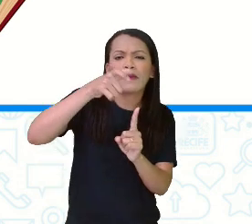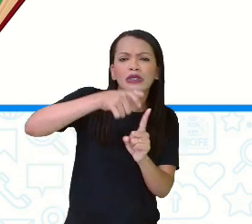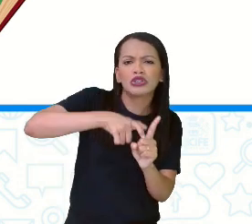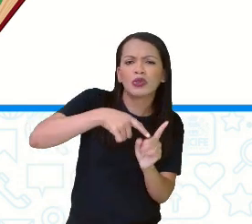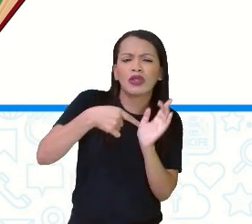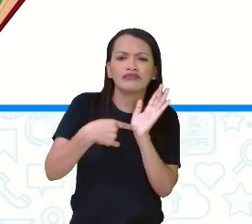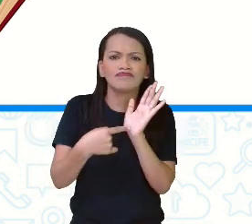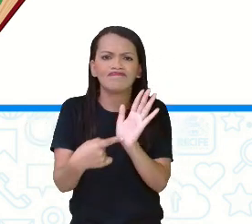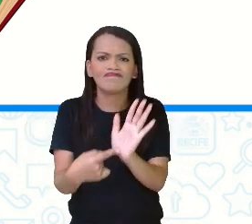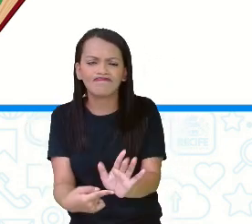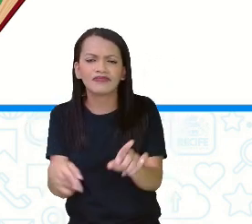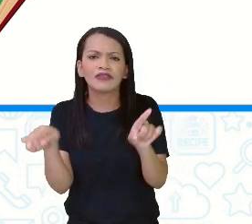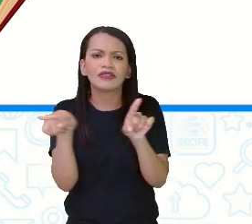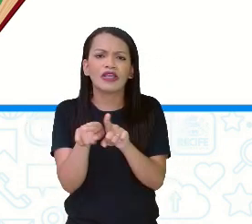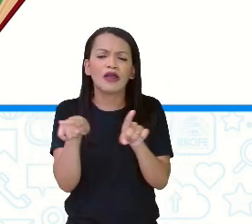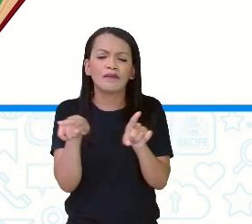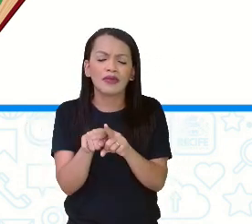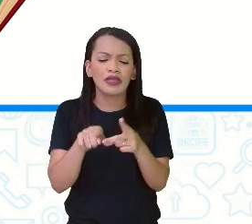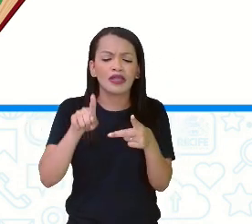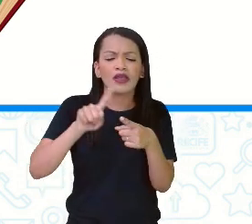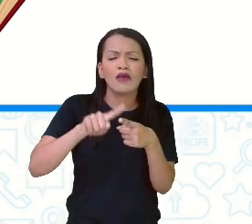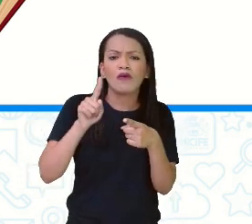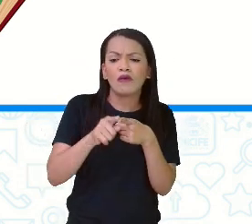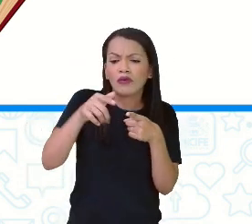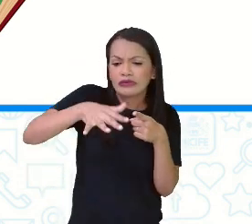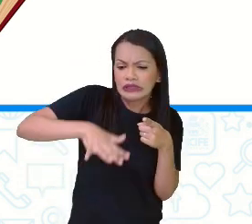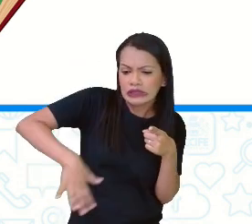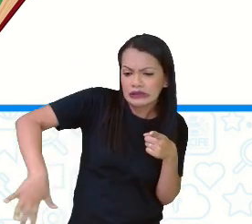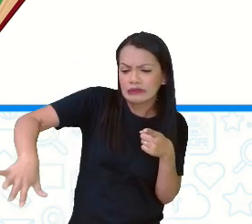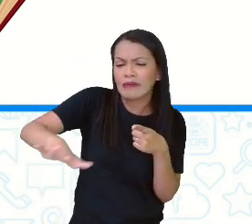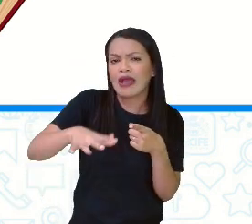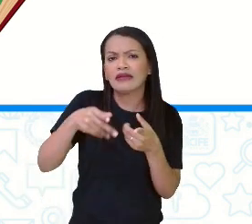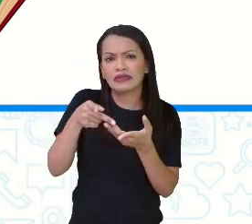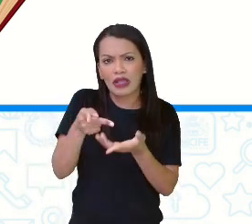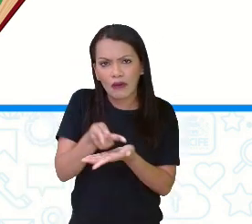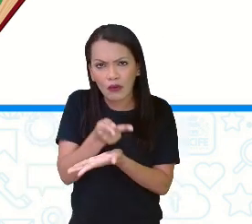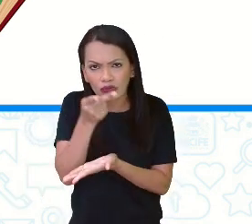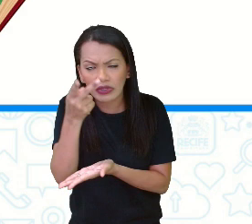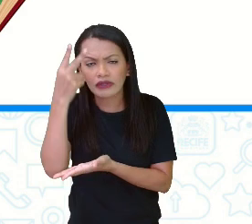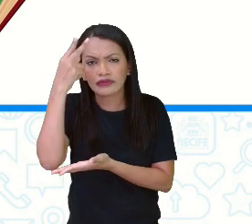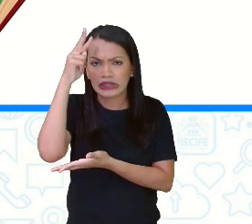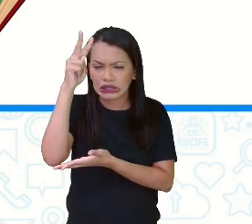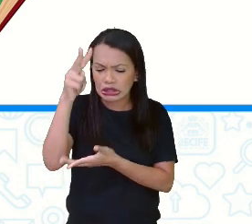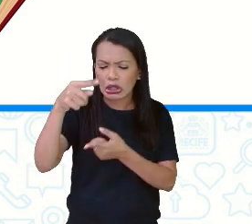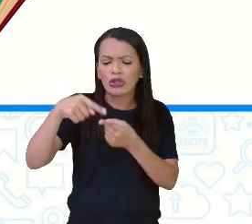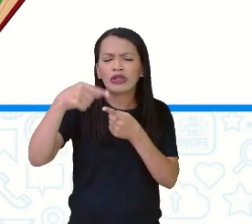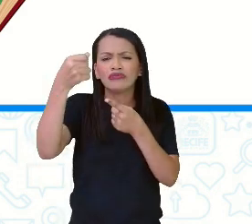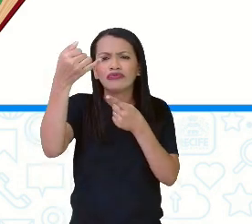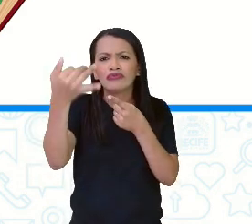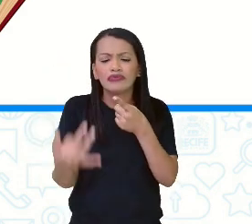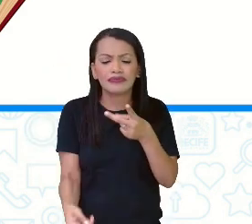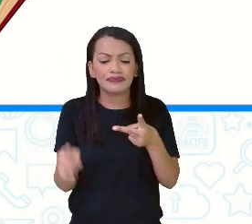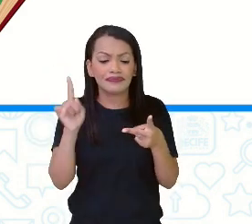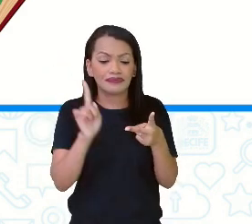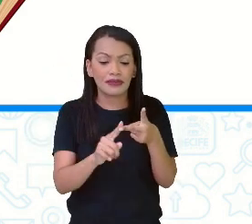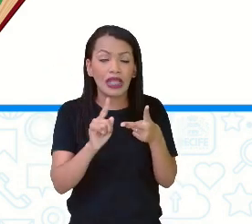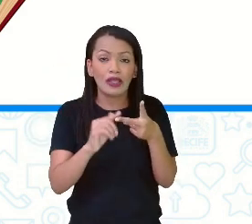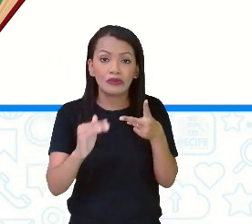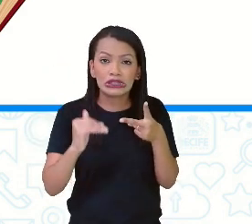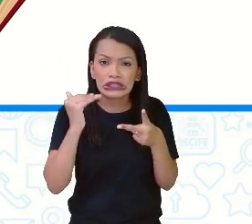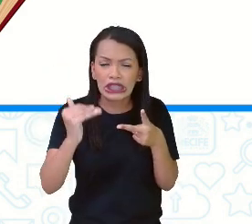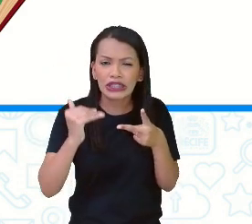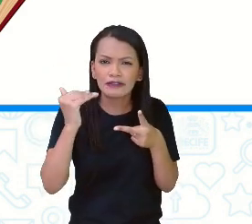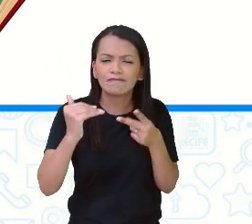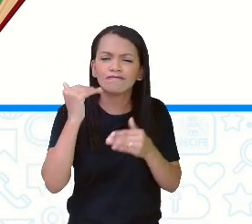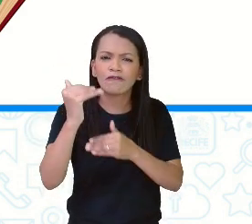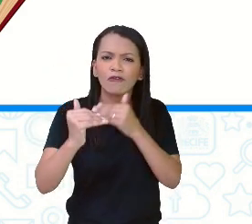personagens, falando ali de do espaço onde acontece a história, então, a apresentação do enredo, desenvolvimento dos